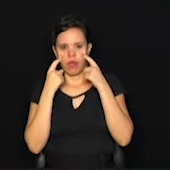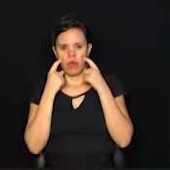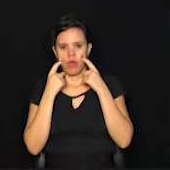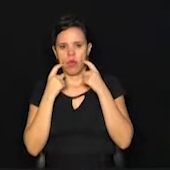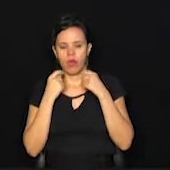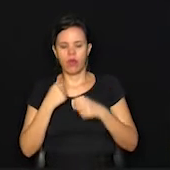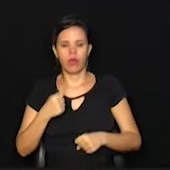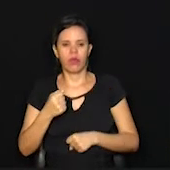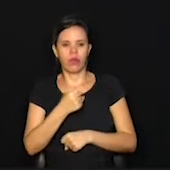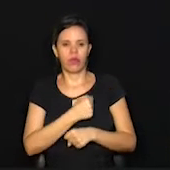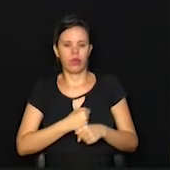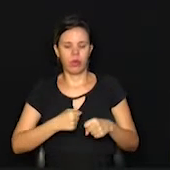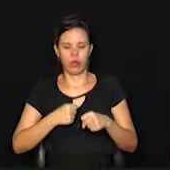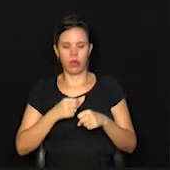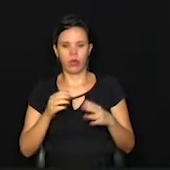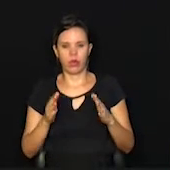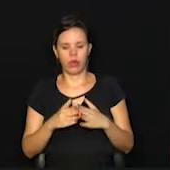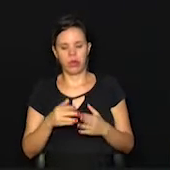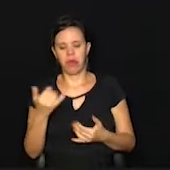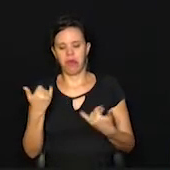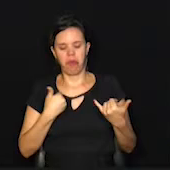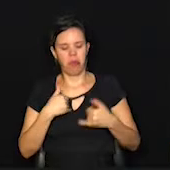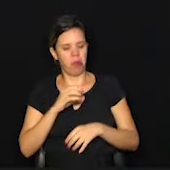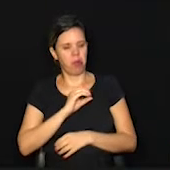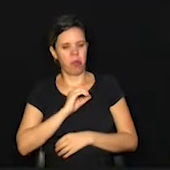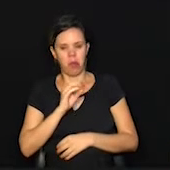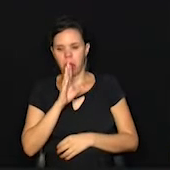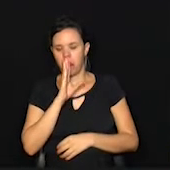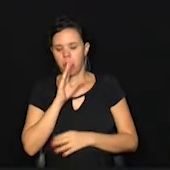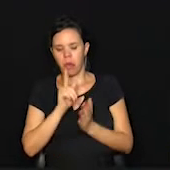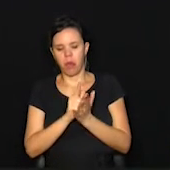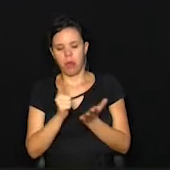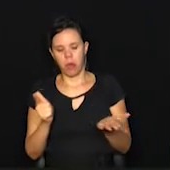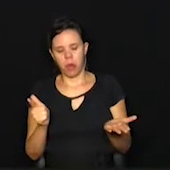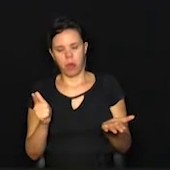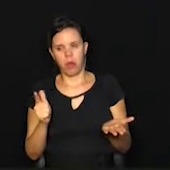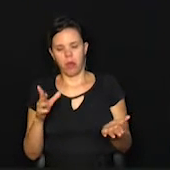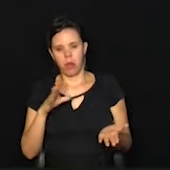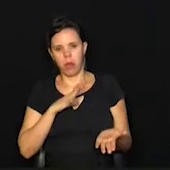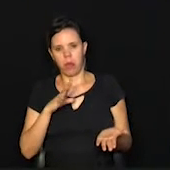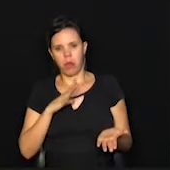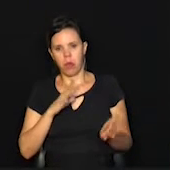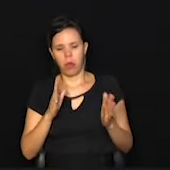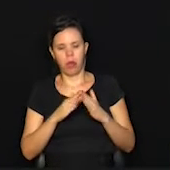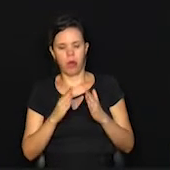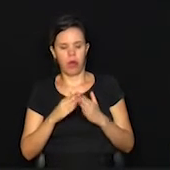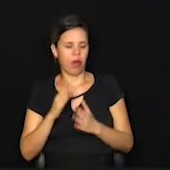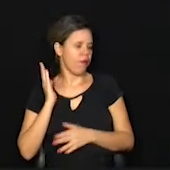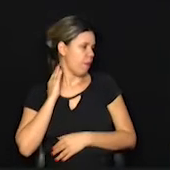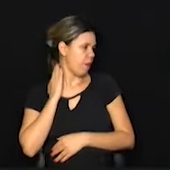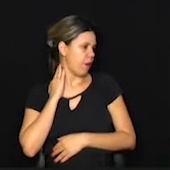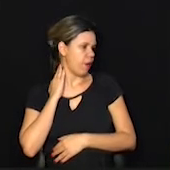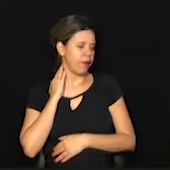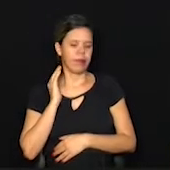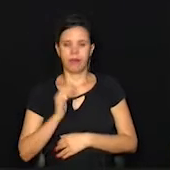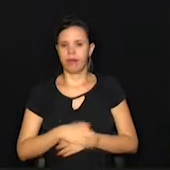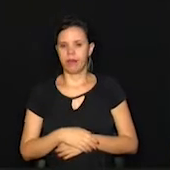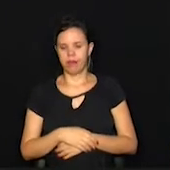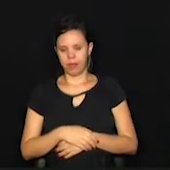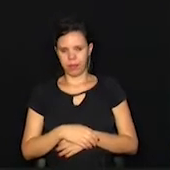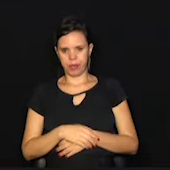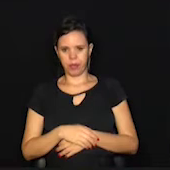na cozinha da casa e não me falaram nada me passaram jornal da cidade né a gente morava em Belém do Pará e o